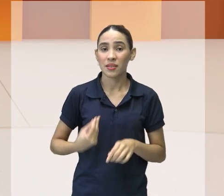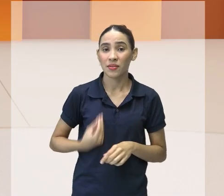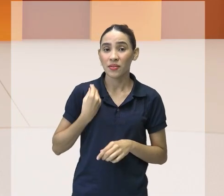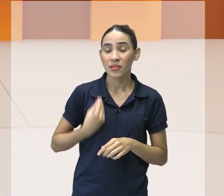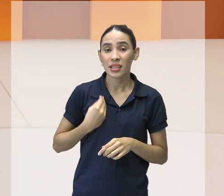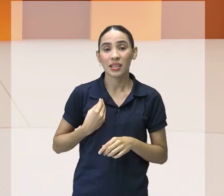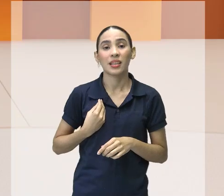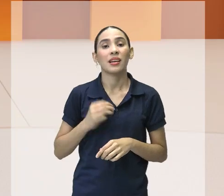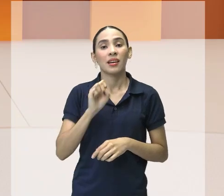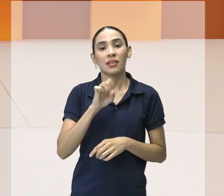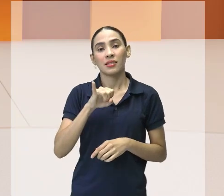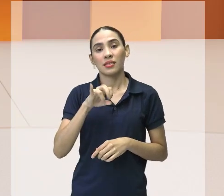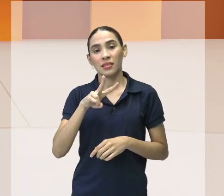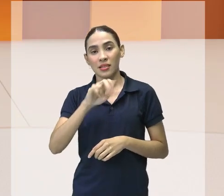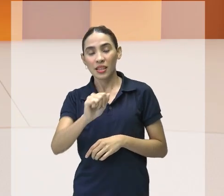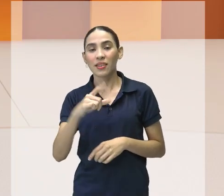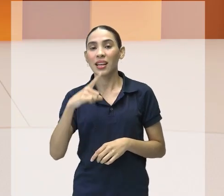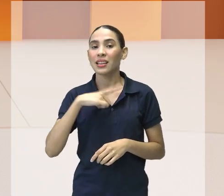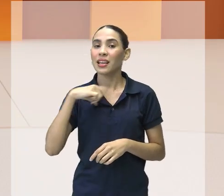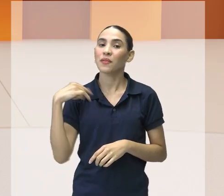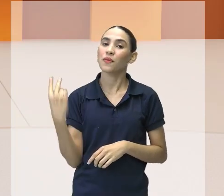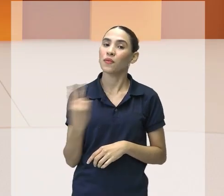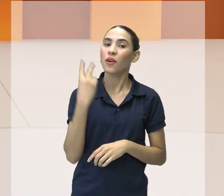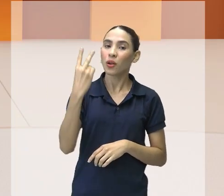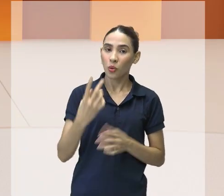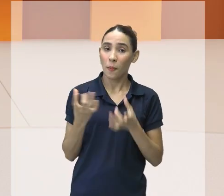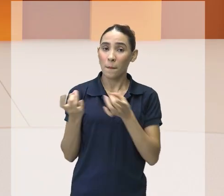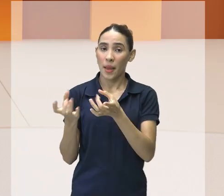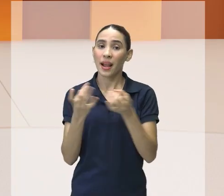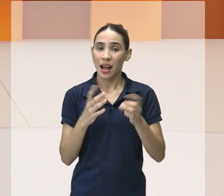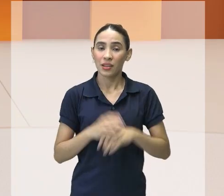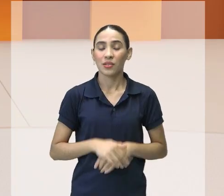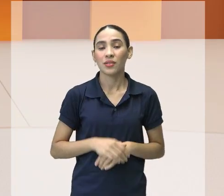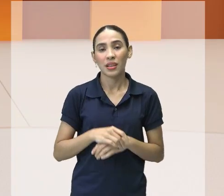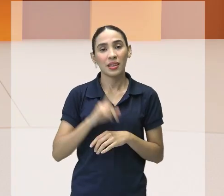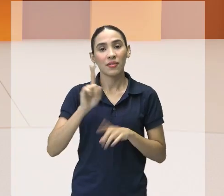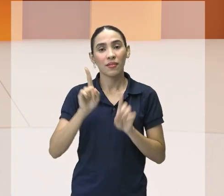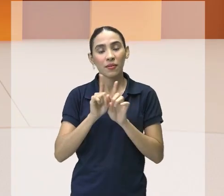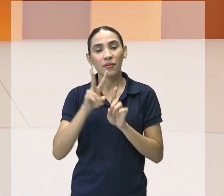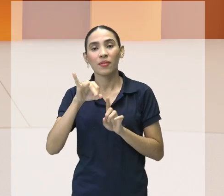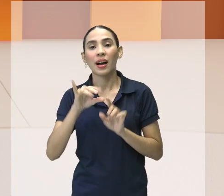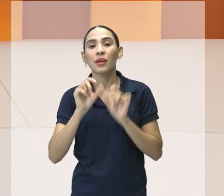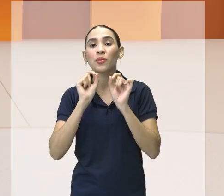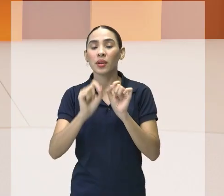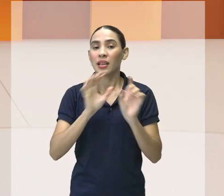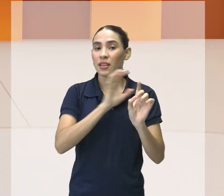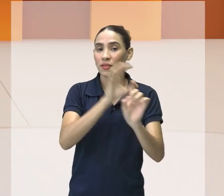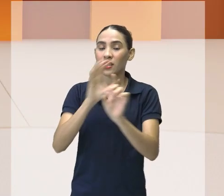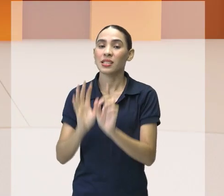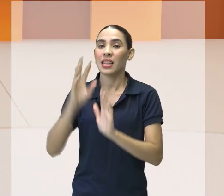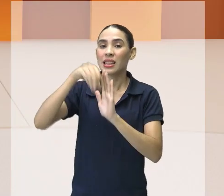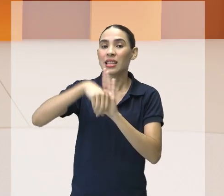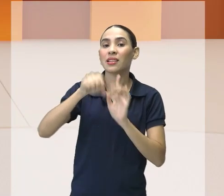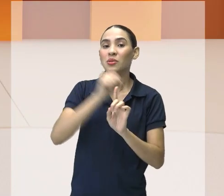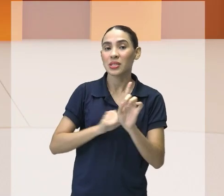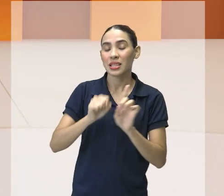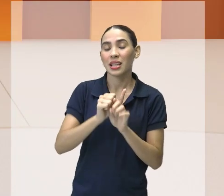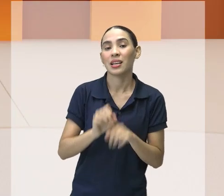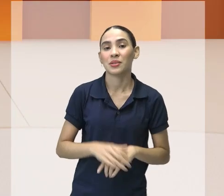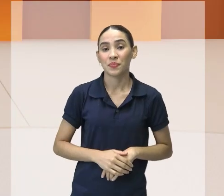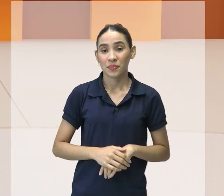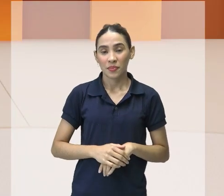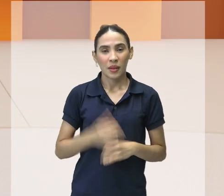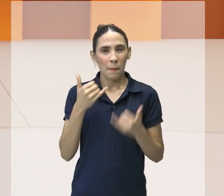esta seiva tem um determinado valor de mercado, que vai movimentar uma sociedade. Aqui